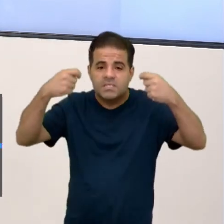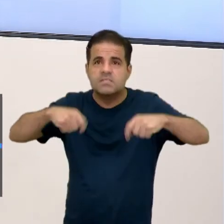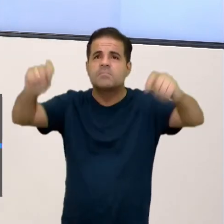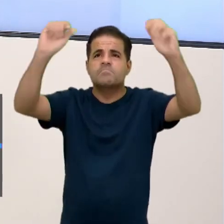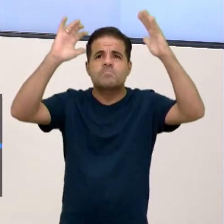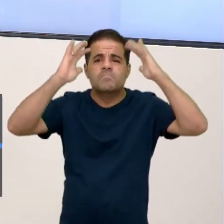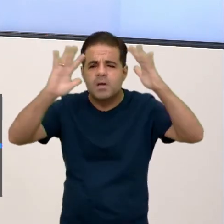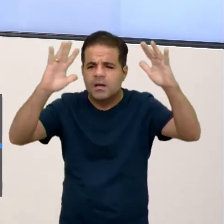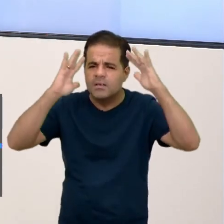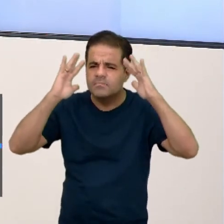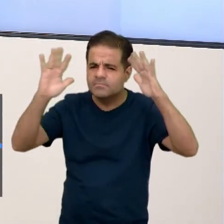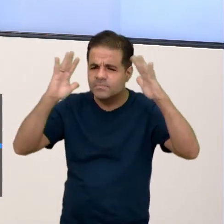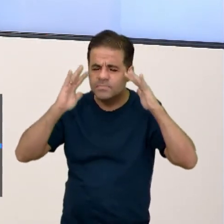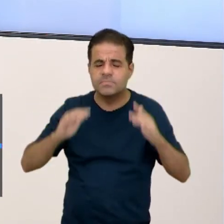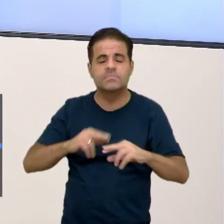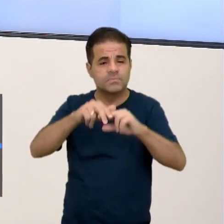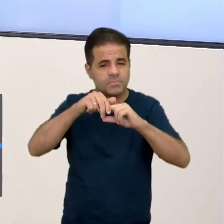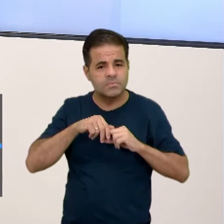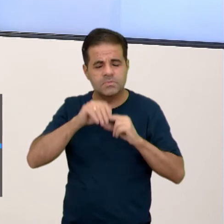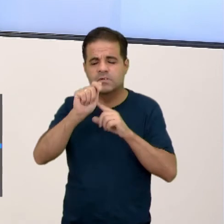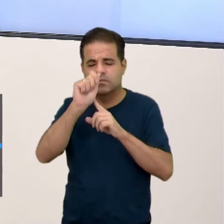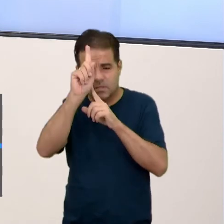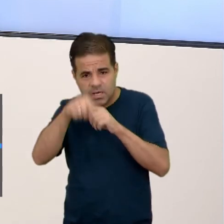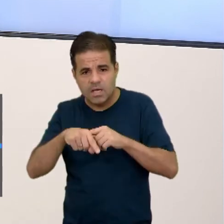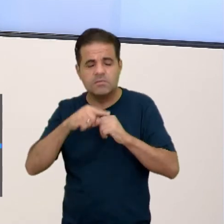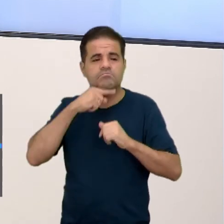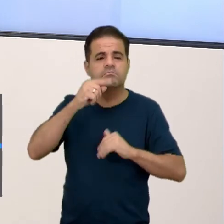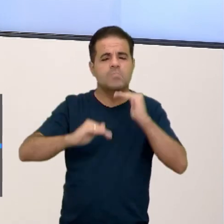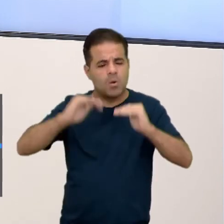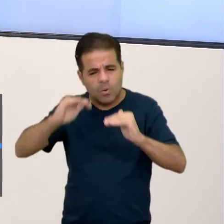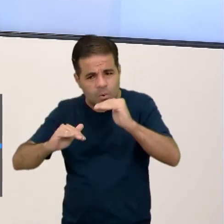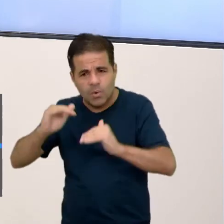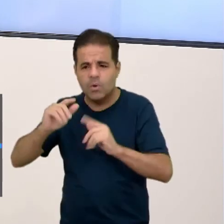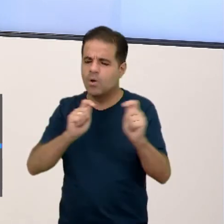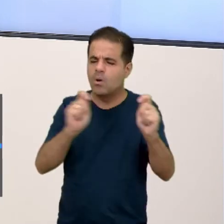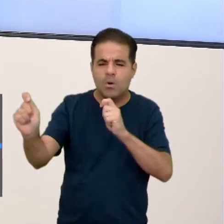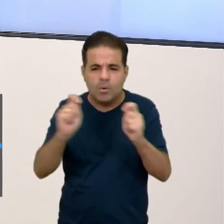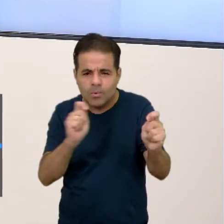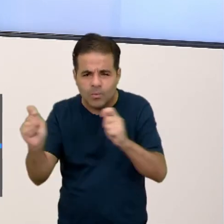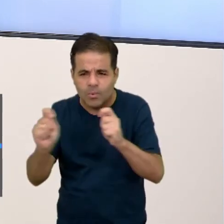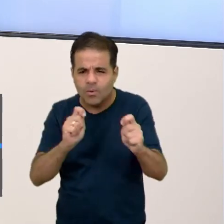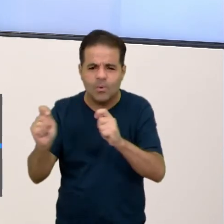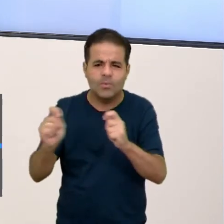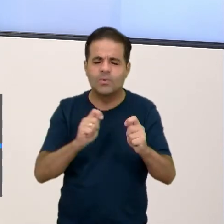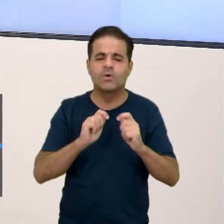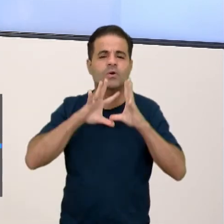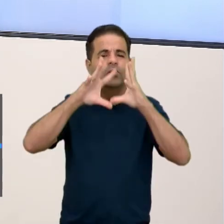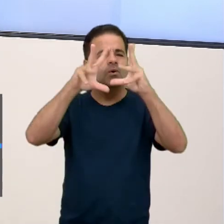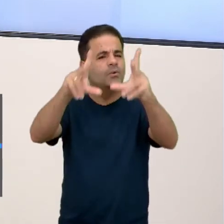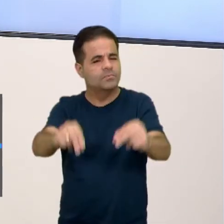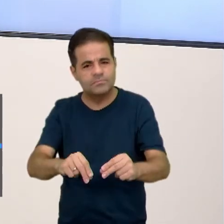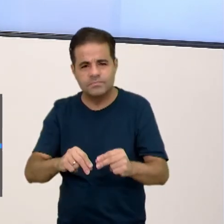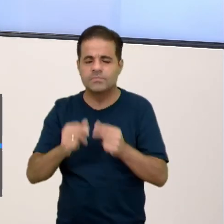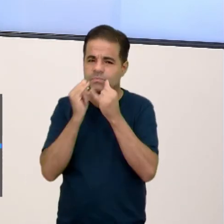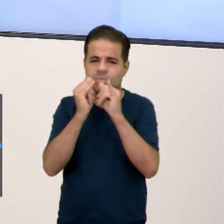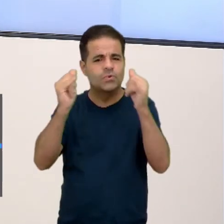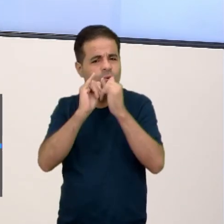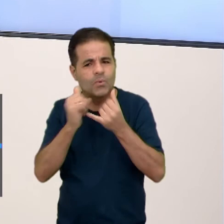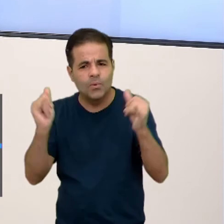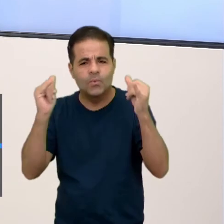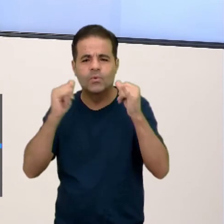por causa dessas variáveis do gás, a gente não consegue, então, controlar todo o aprisionamento do gás e nem toda a energia que